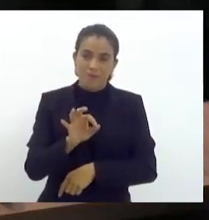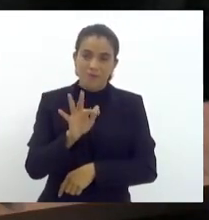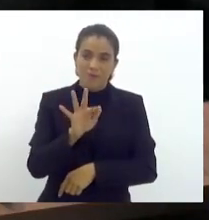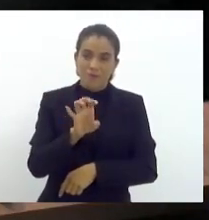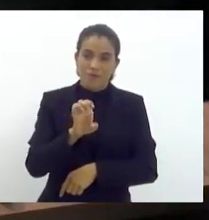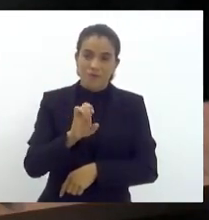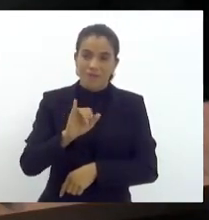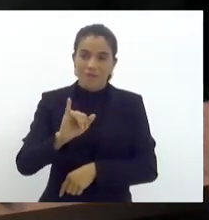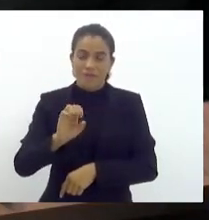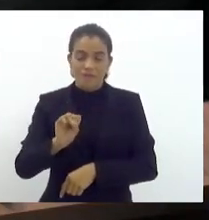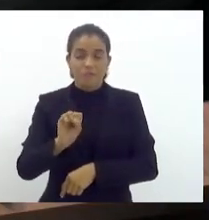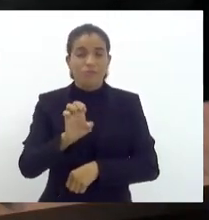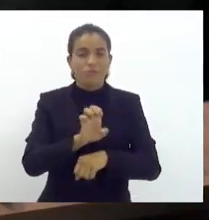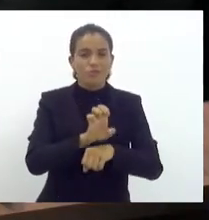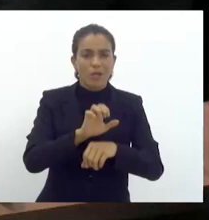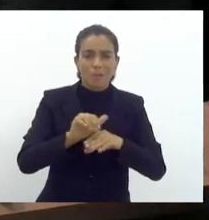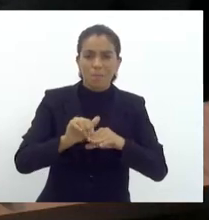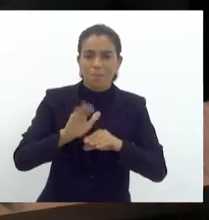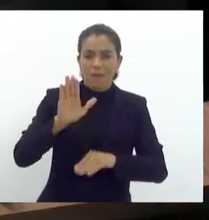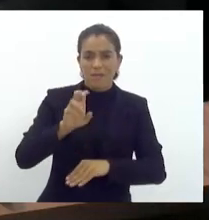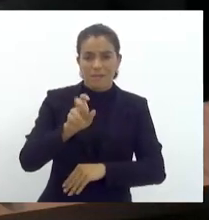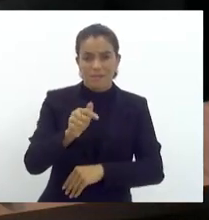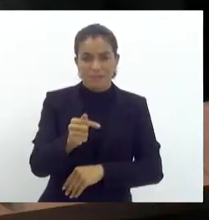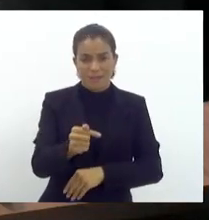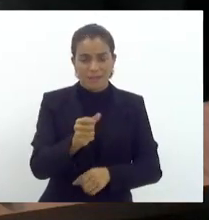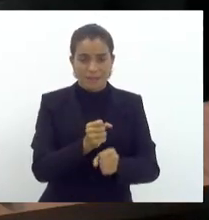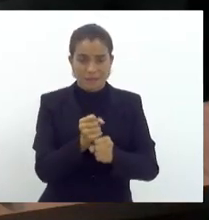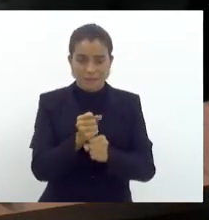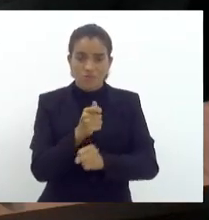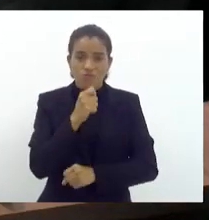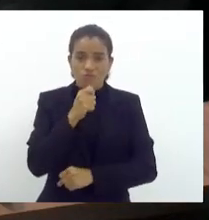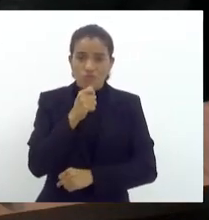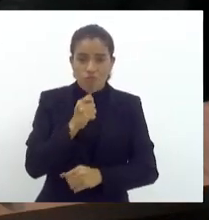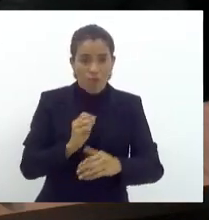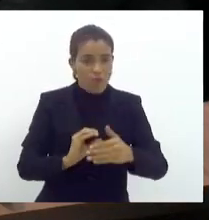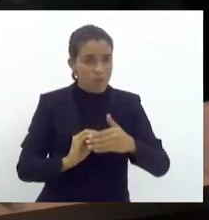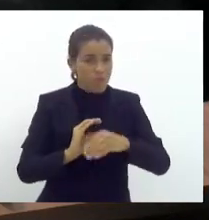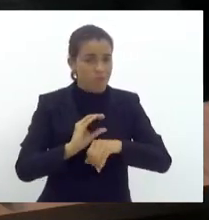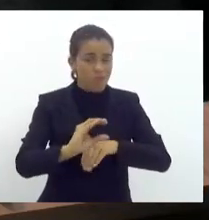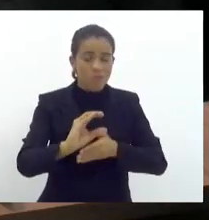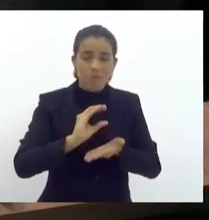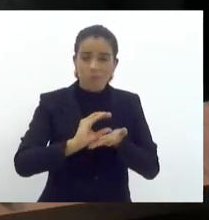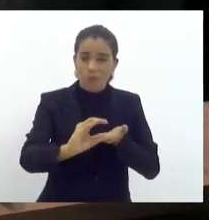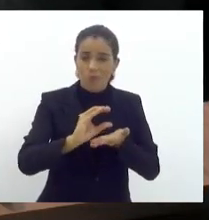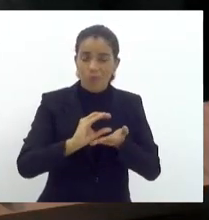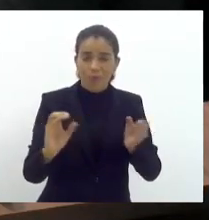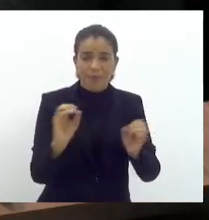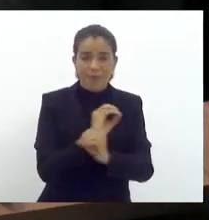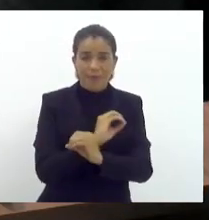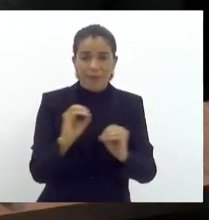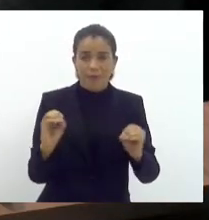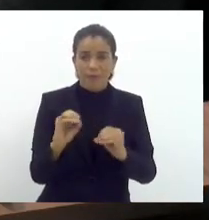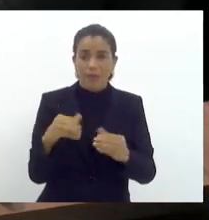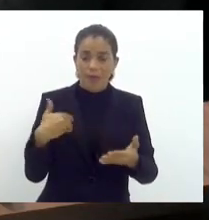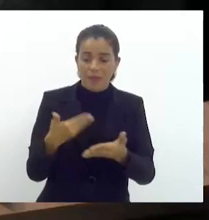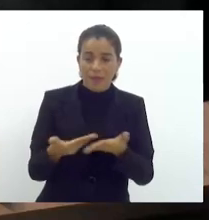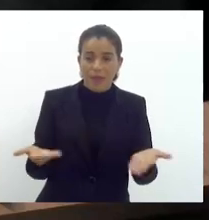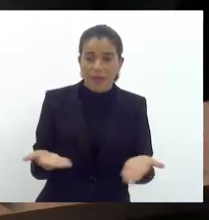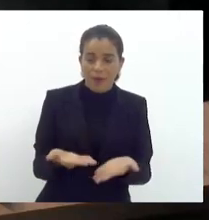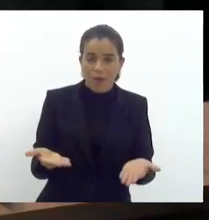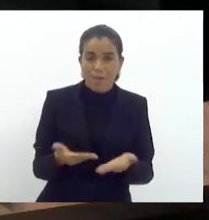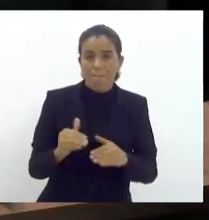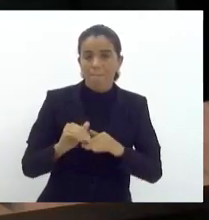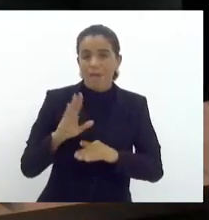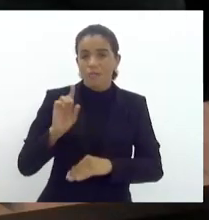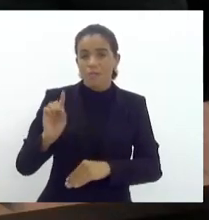o estado que há mais de sete anos não realizava nenhum tipo de investimento é só lembrar que no ano passado até esse